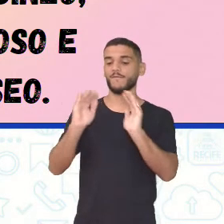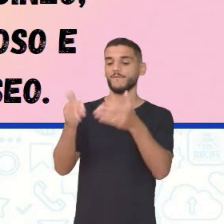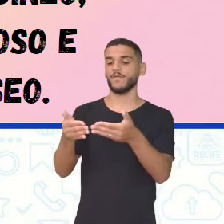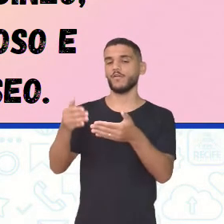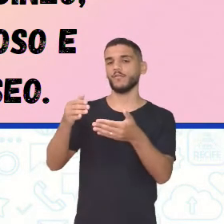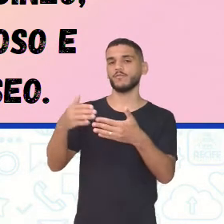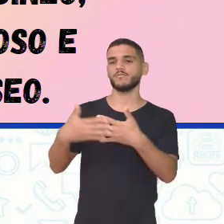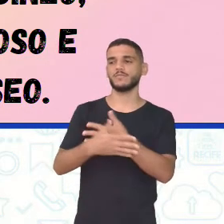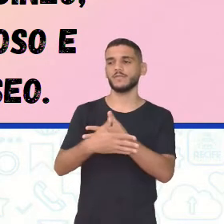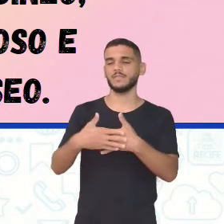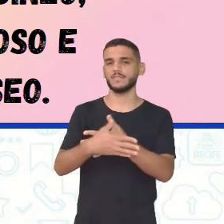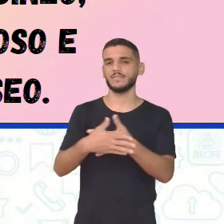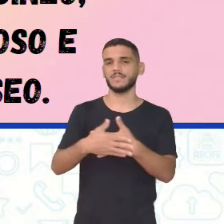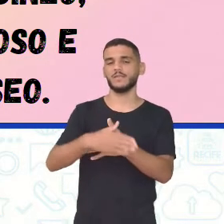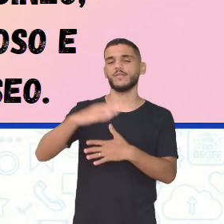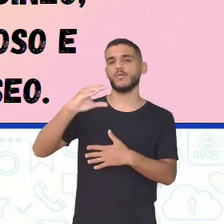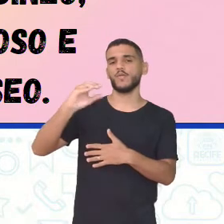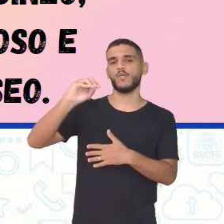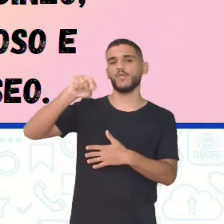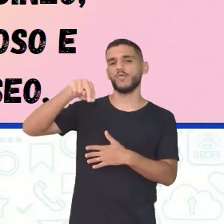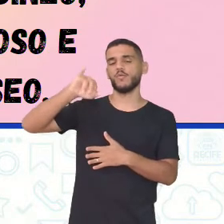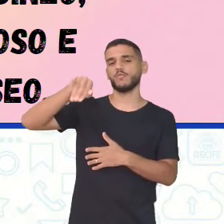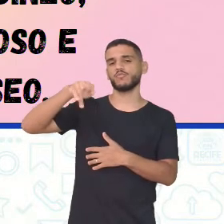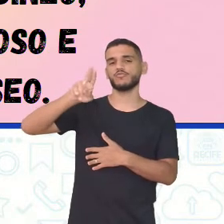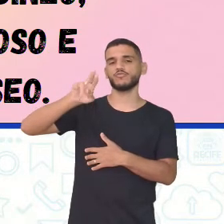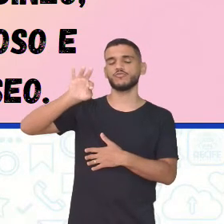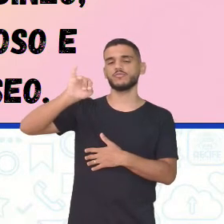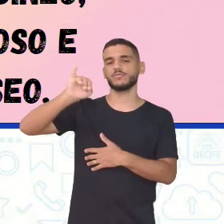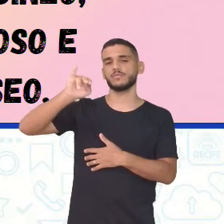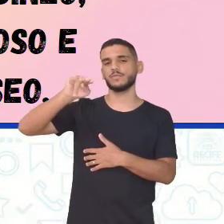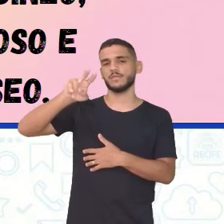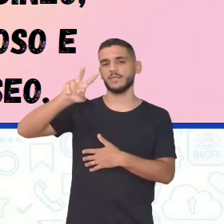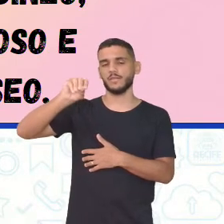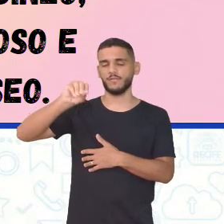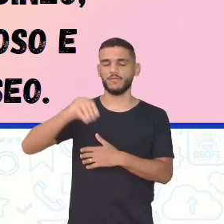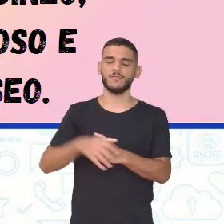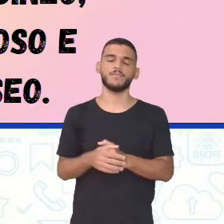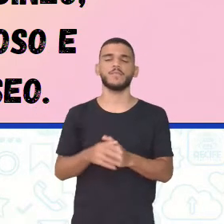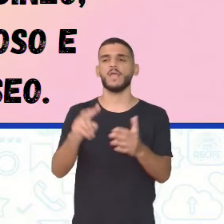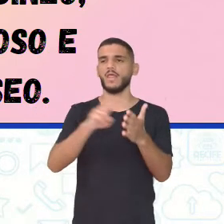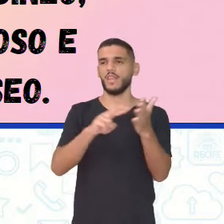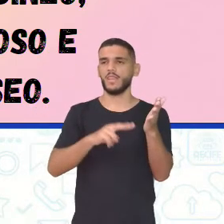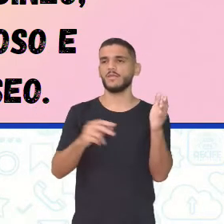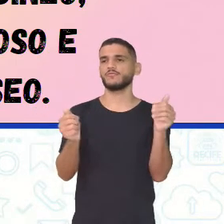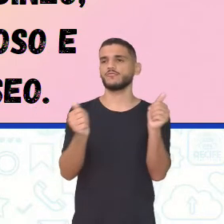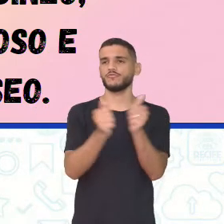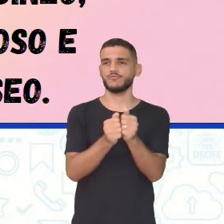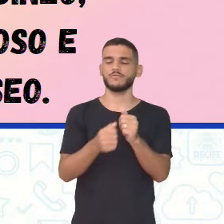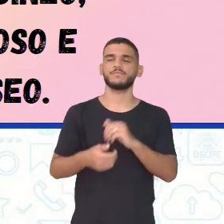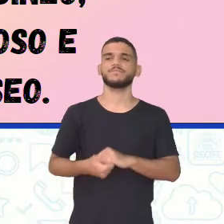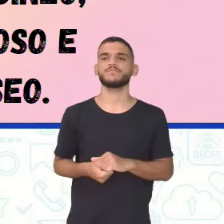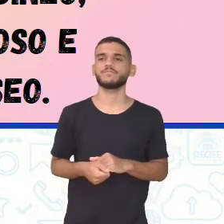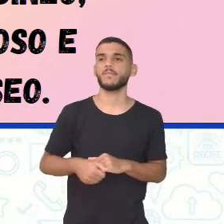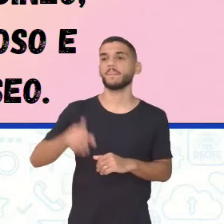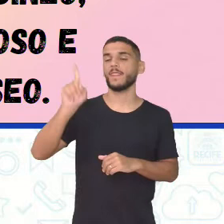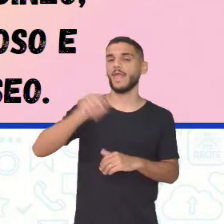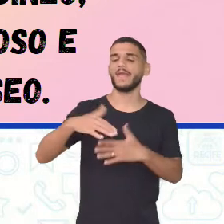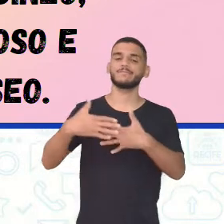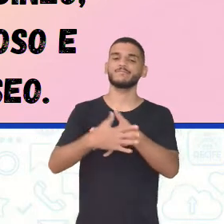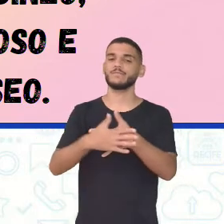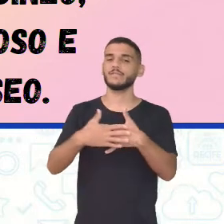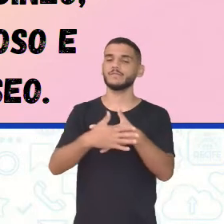E eu trouxe um monte de informação aí para o tecido conjuntivo. Leiam comigo aí essa tela. Olha, é um tecido